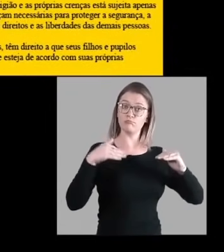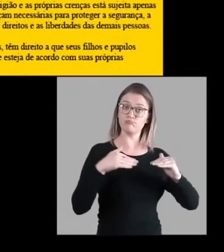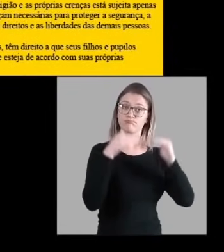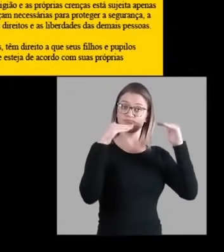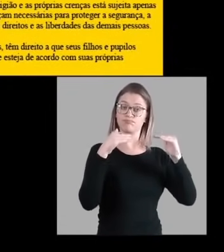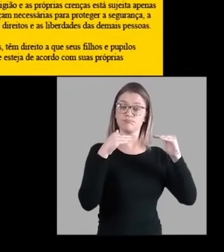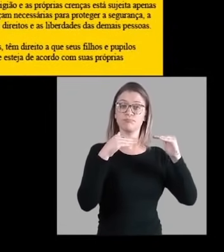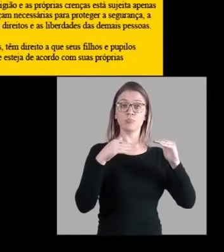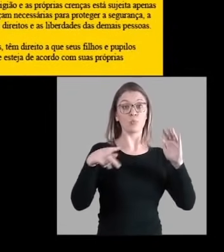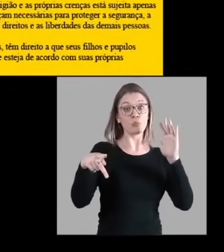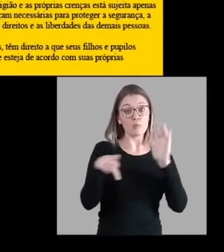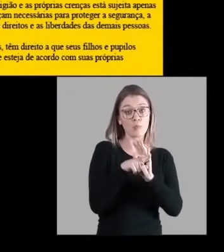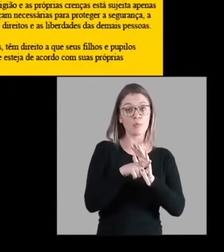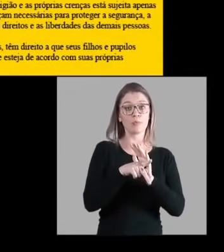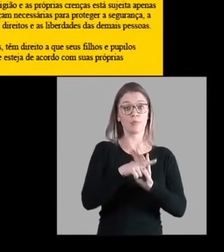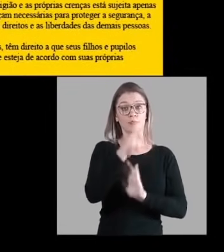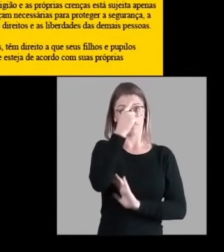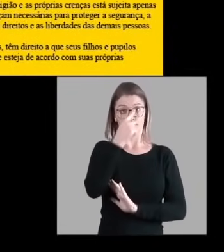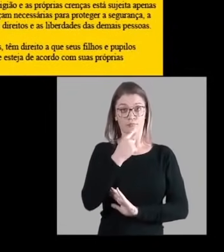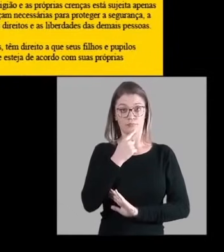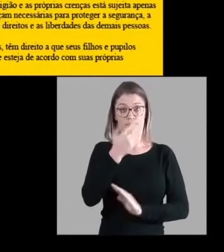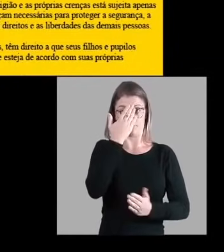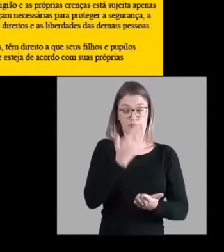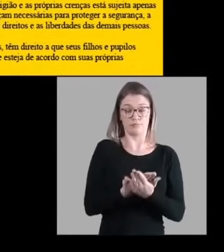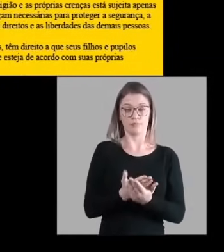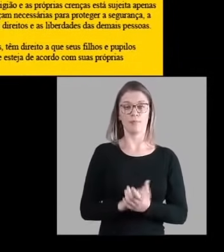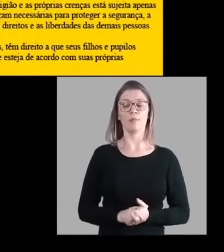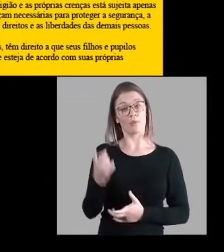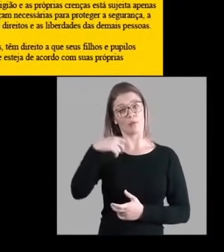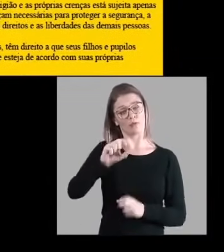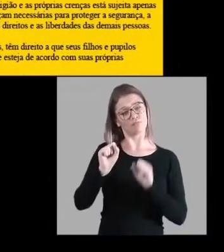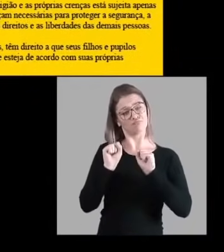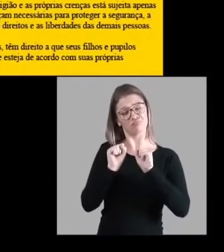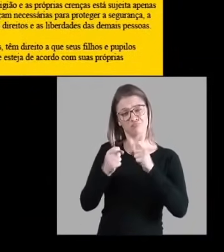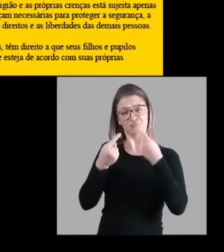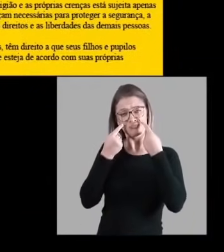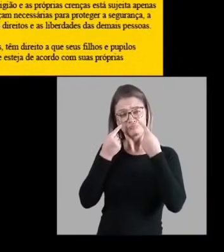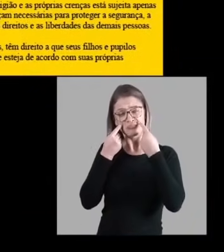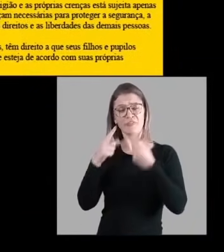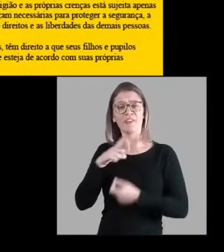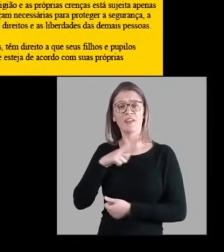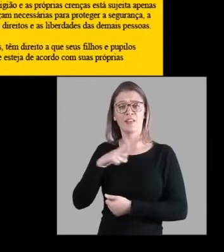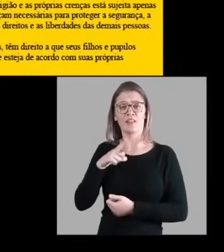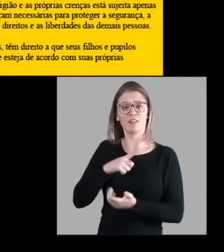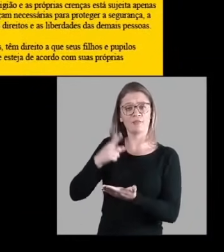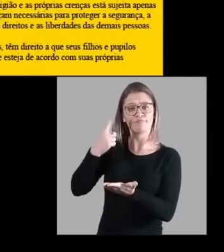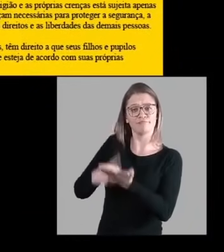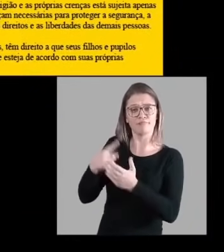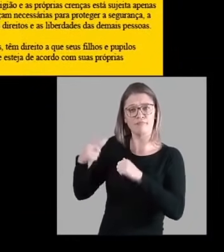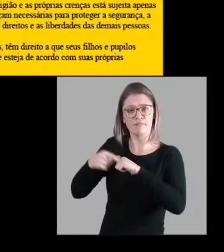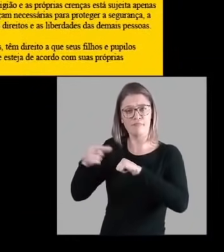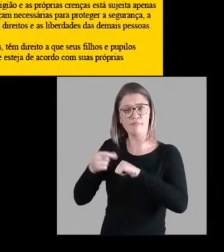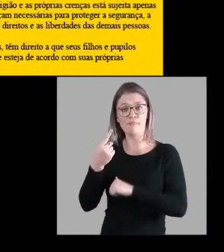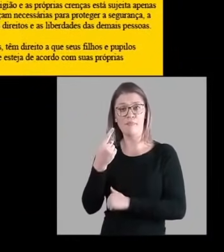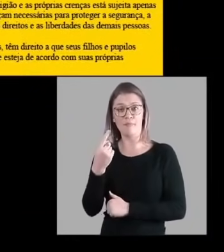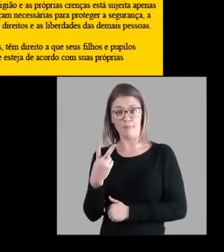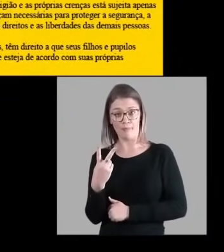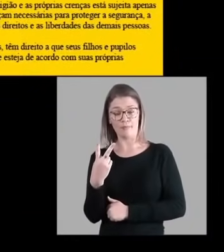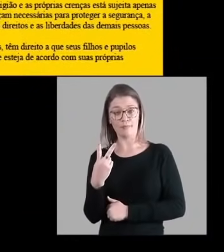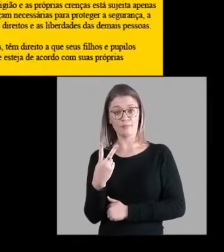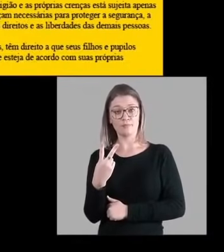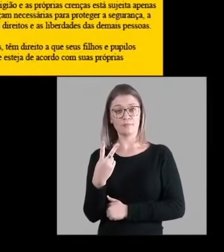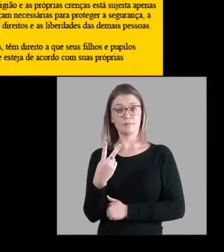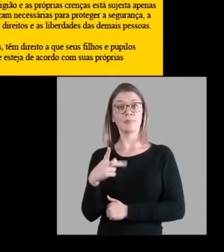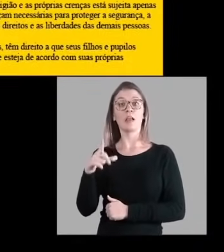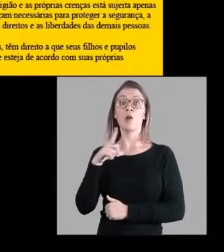com suas próprias convicções. Como os senhores podem ver, esse artigo 12 do Pacto São José da Costa Rica combina perfeitamente